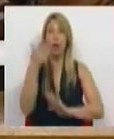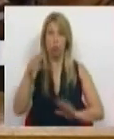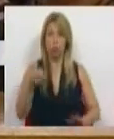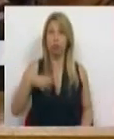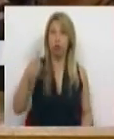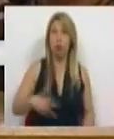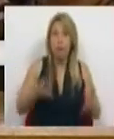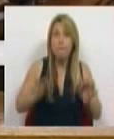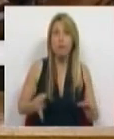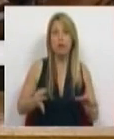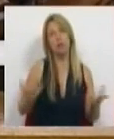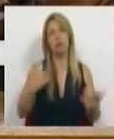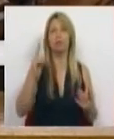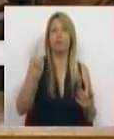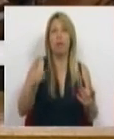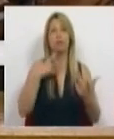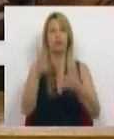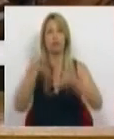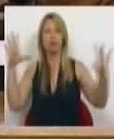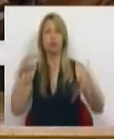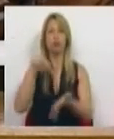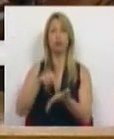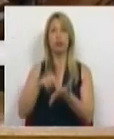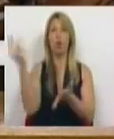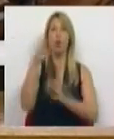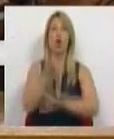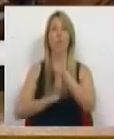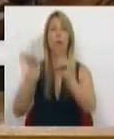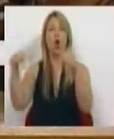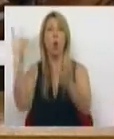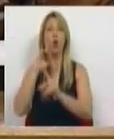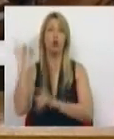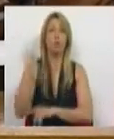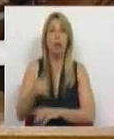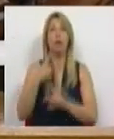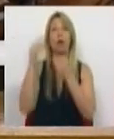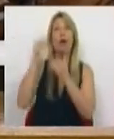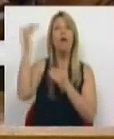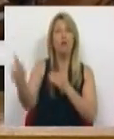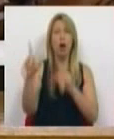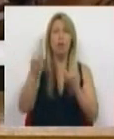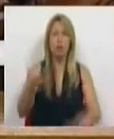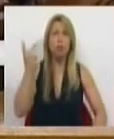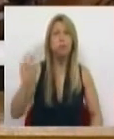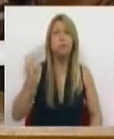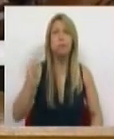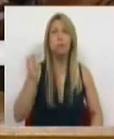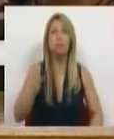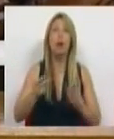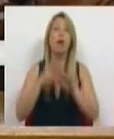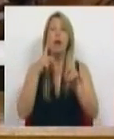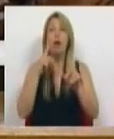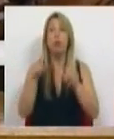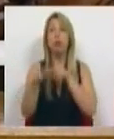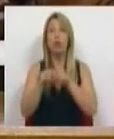exige não só a ruptura com as imposições da União Europeia e outros constrangimentos externos, mas também a ruptura com décadas de política de direita e com os